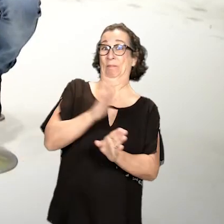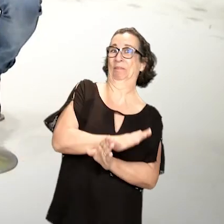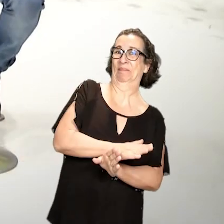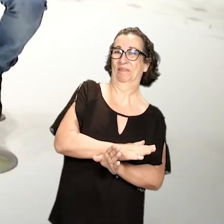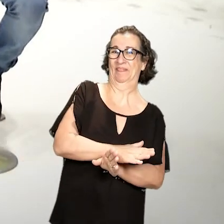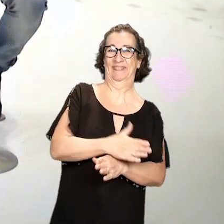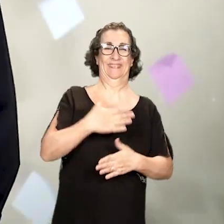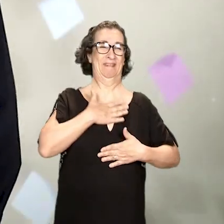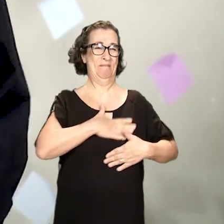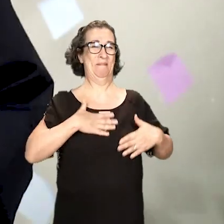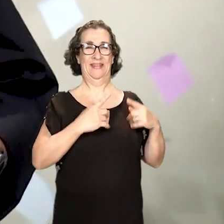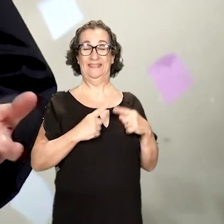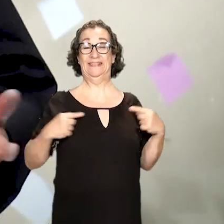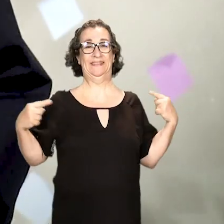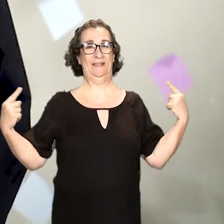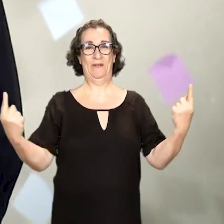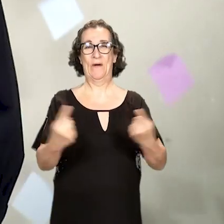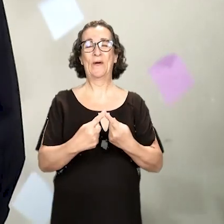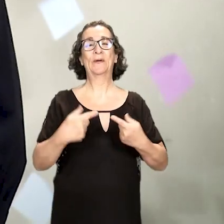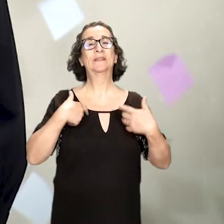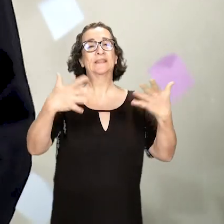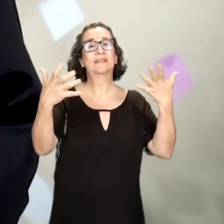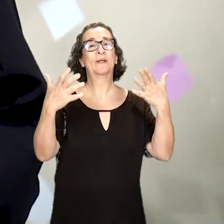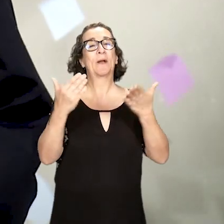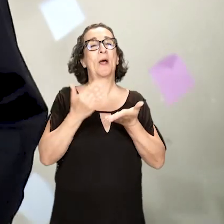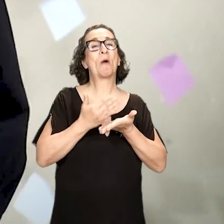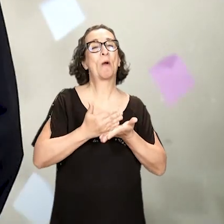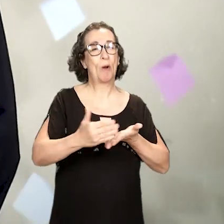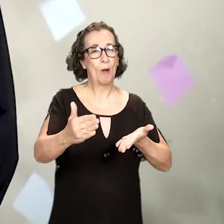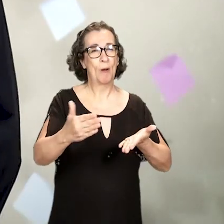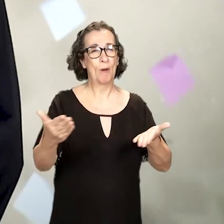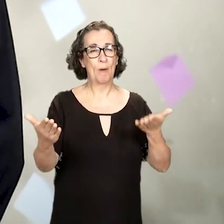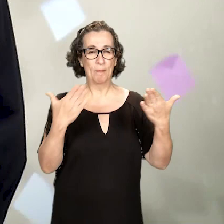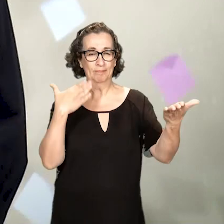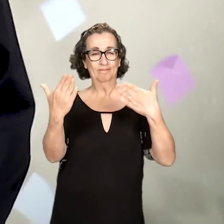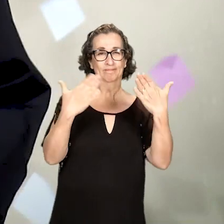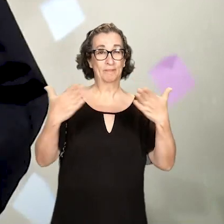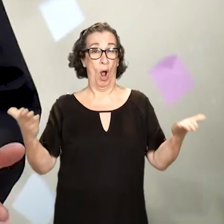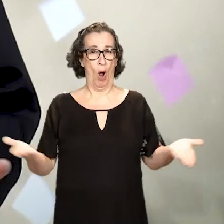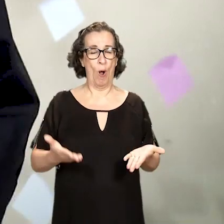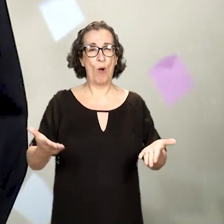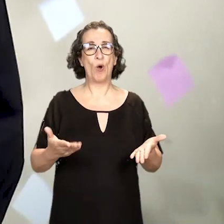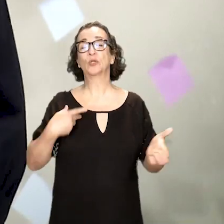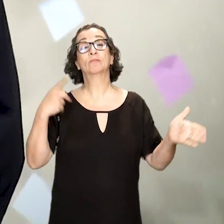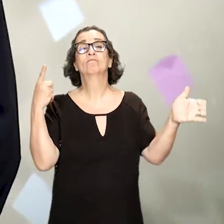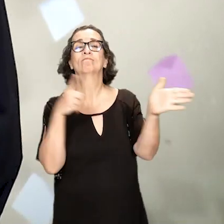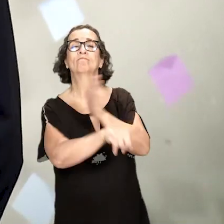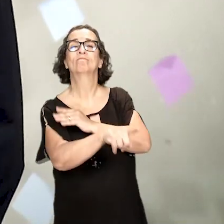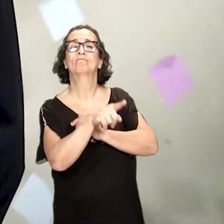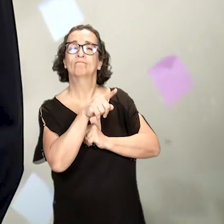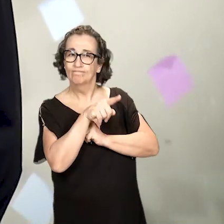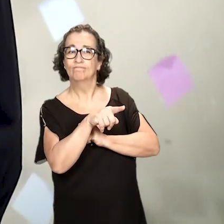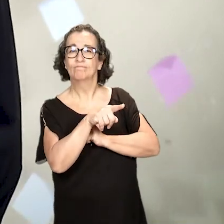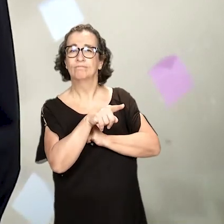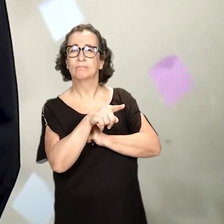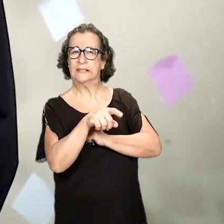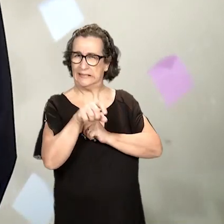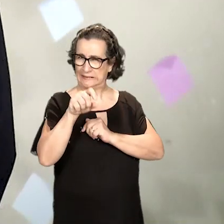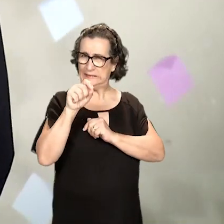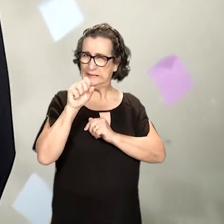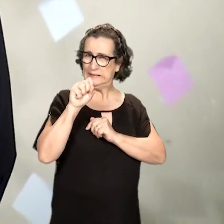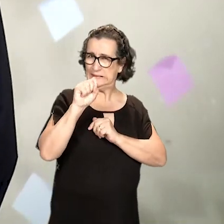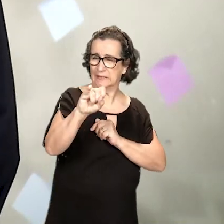né O prazer é todo nosso e eu quero começar essa nossa conversa de hoje perguntando para você se